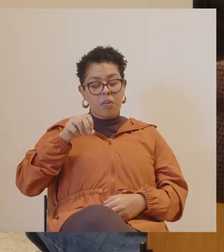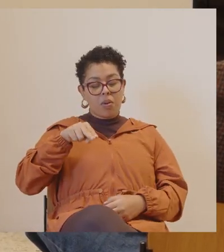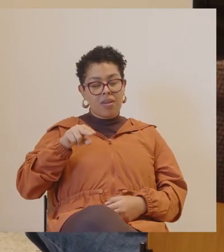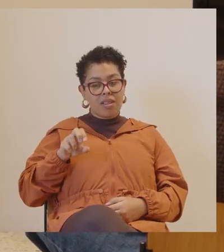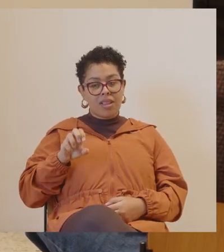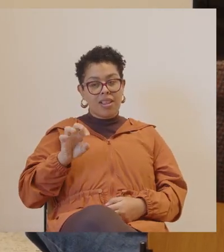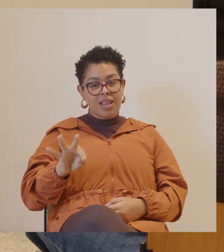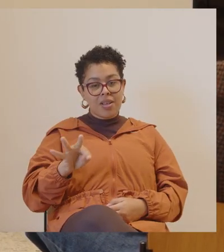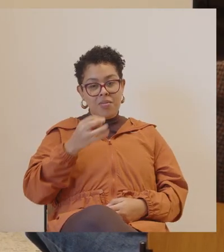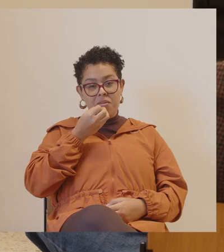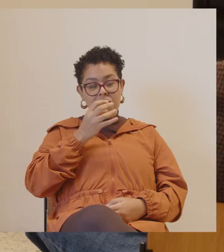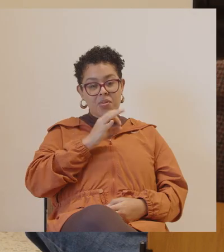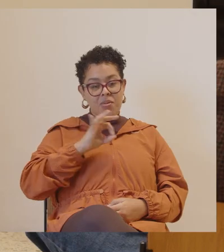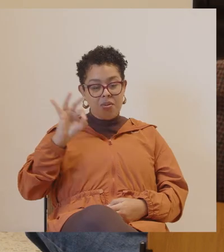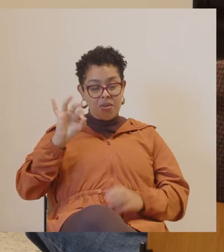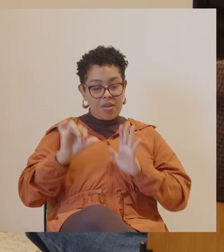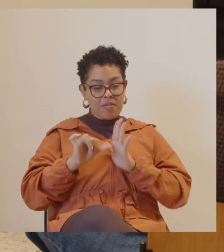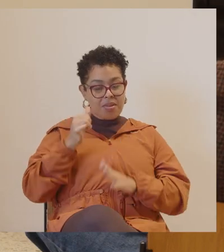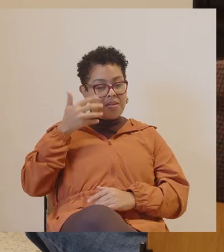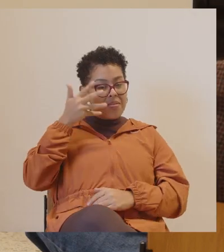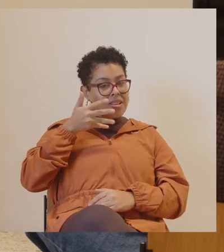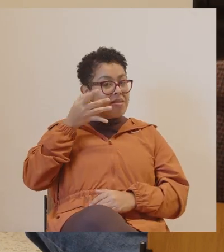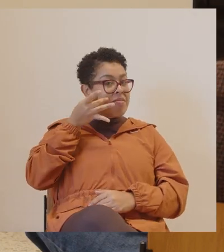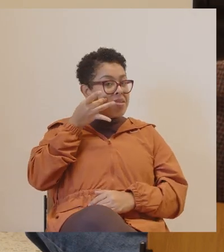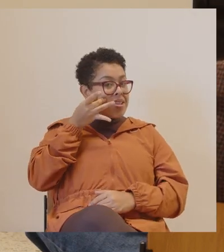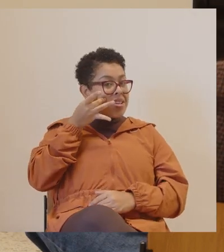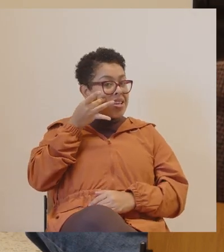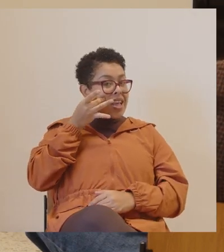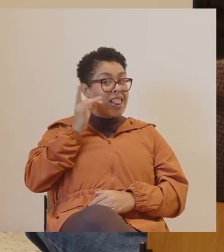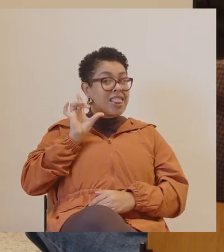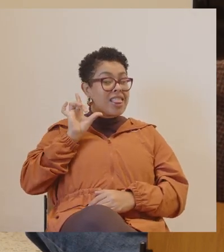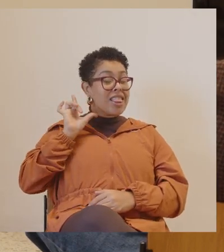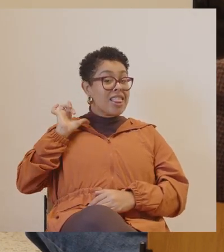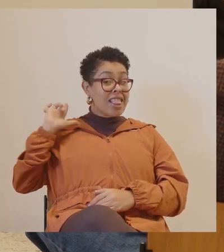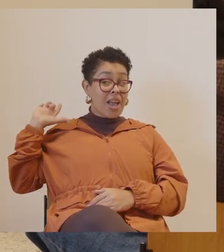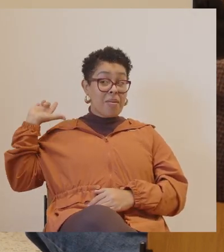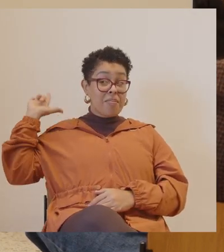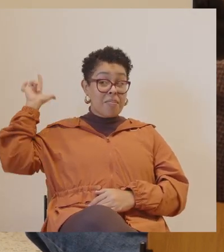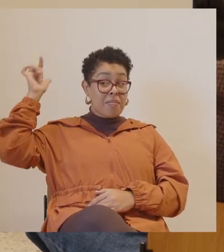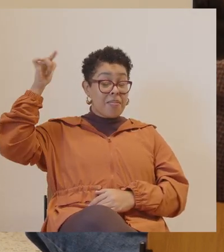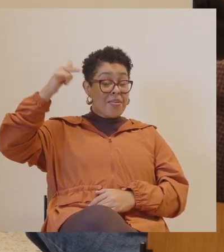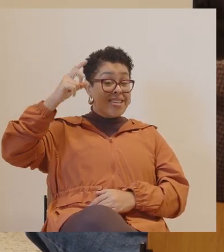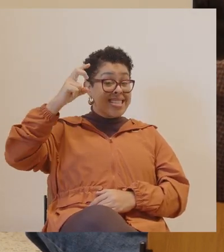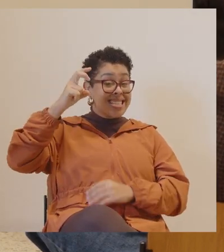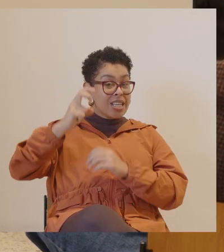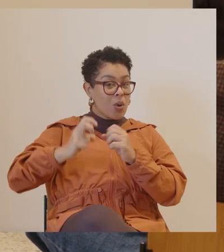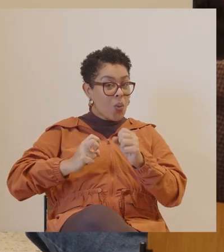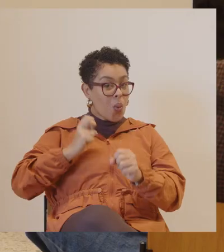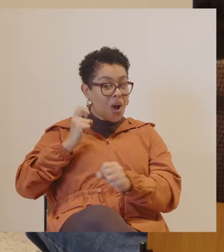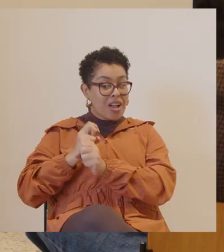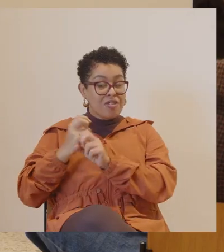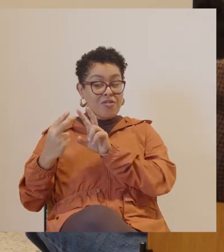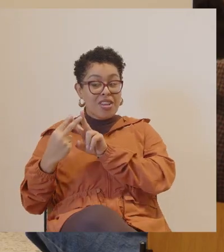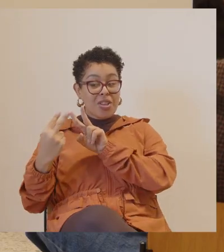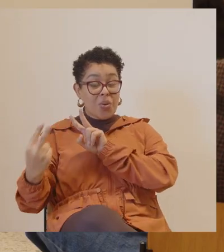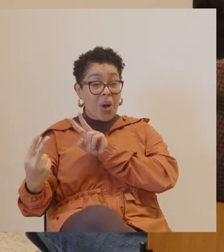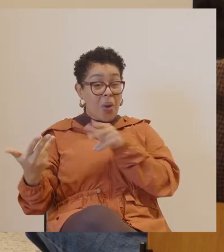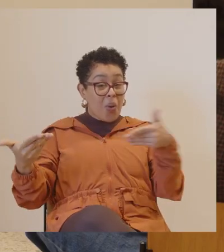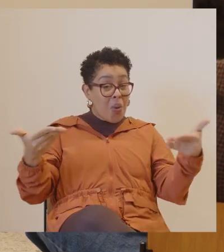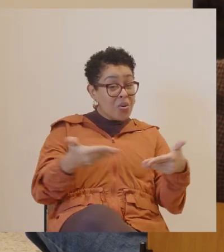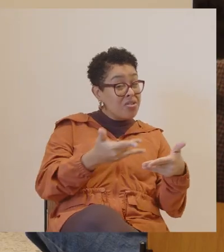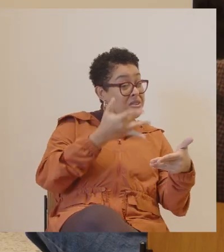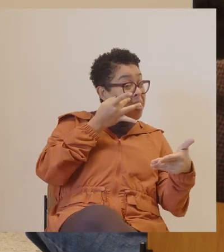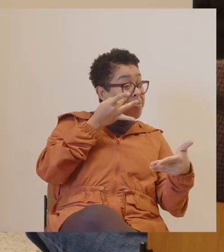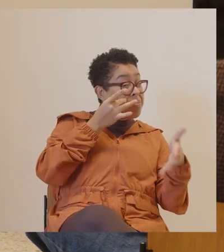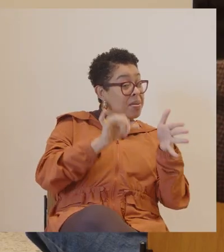disse, muito bom, porque a primeira palestra presencial em 5 anos, gente, olha, é demais fazer isso, assim. É muito